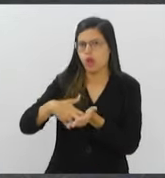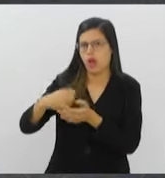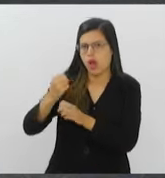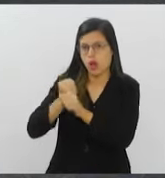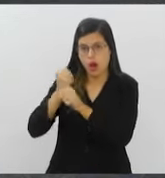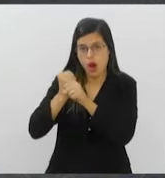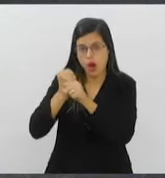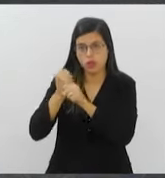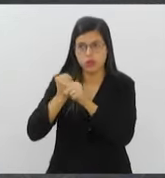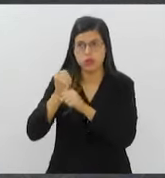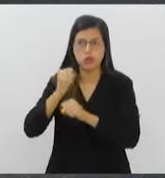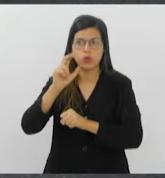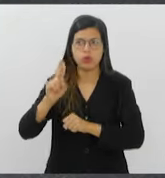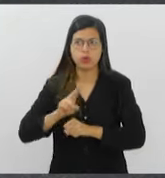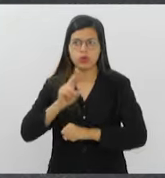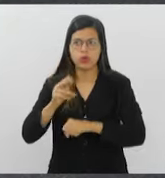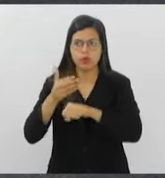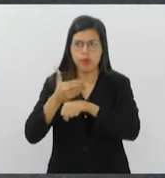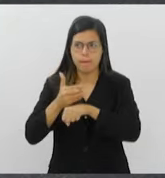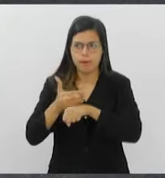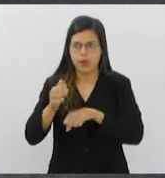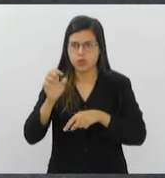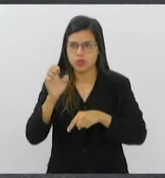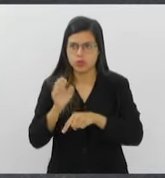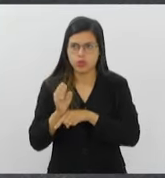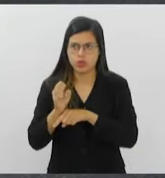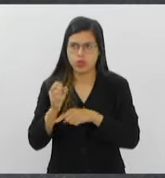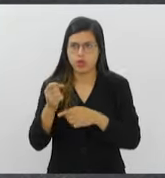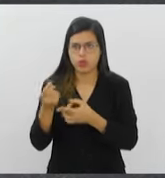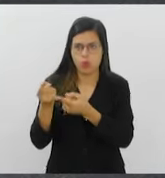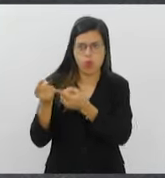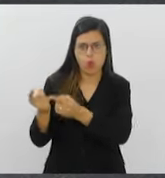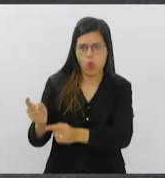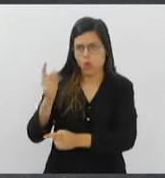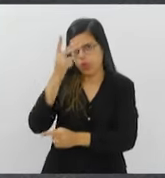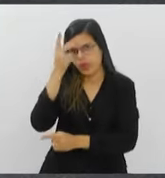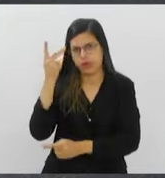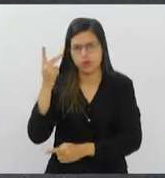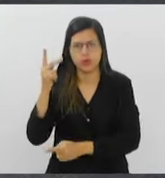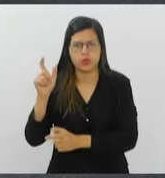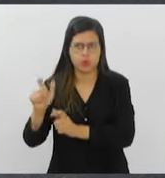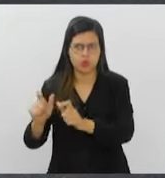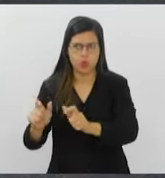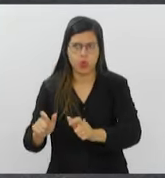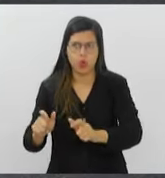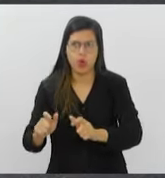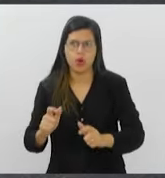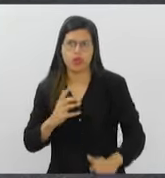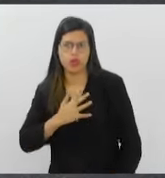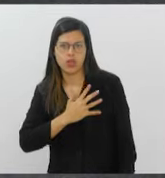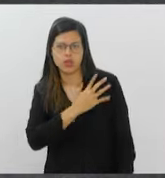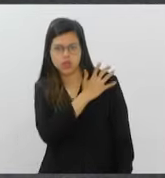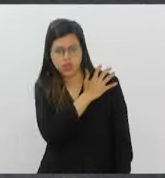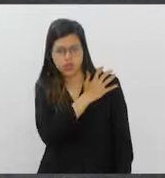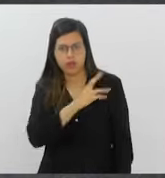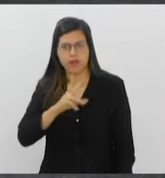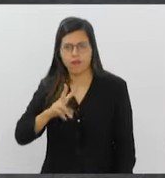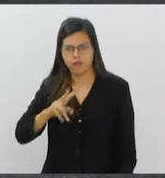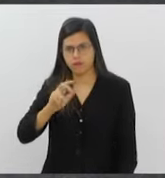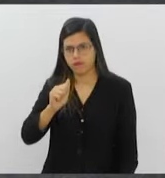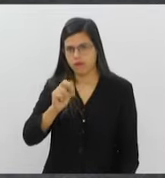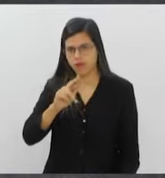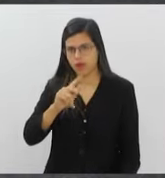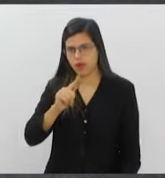anos, utilizada como prática do Estado para ferir todos os seus opositores. Desde a ditadura Vargas, passando pelo período